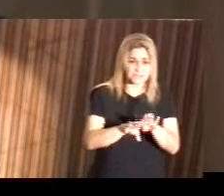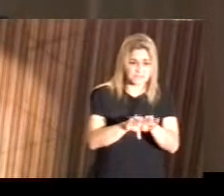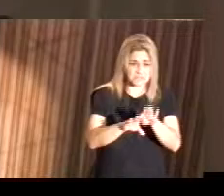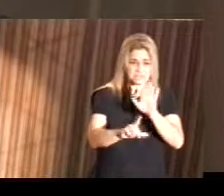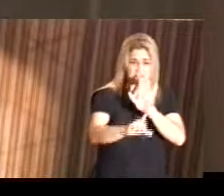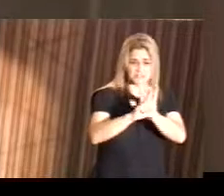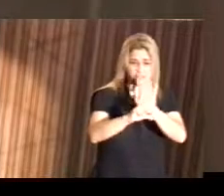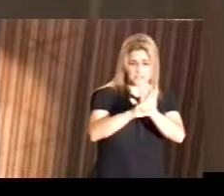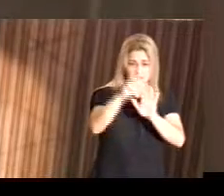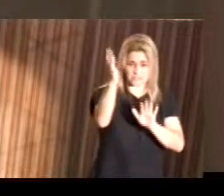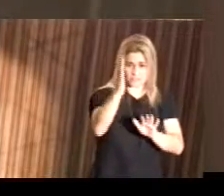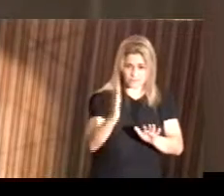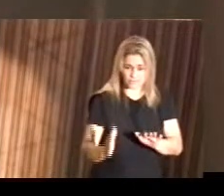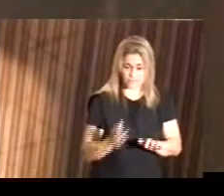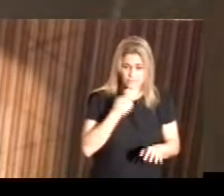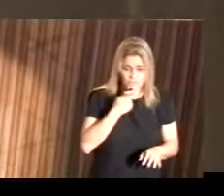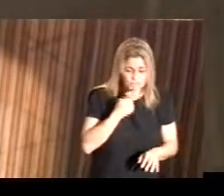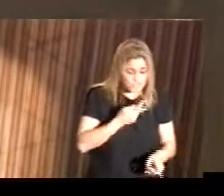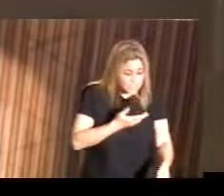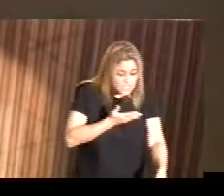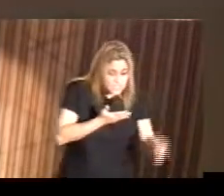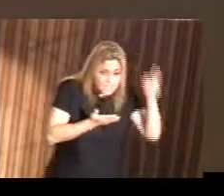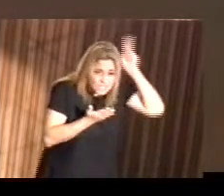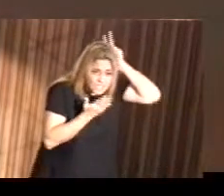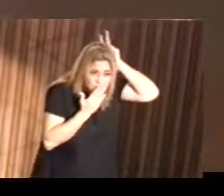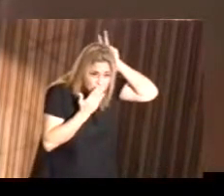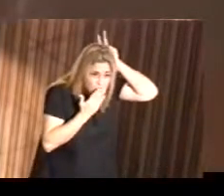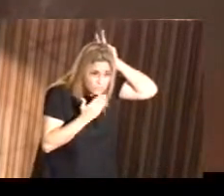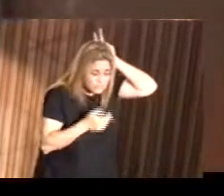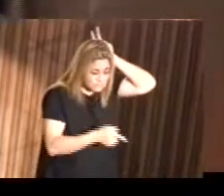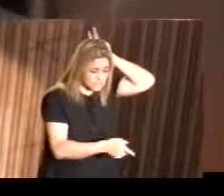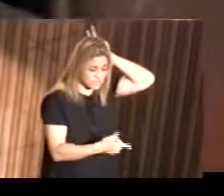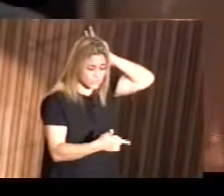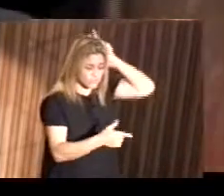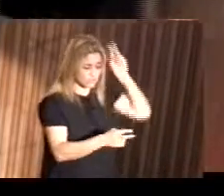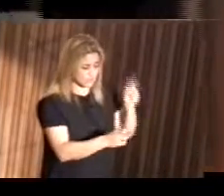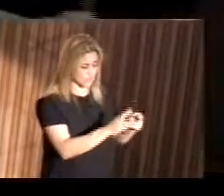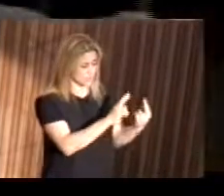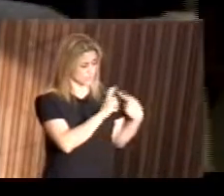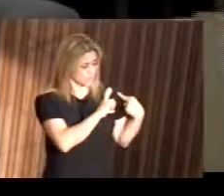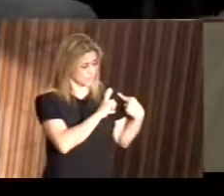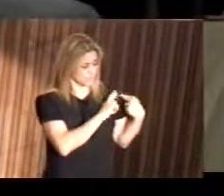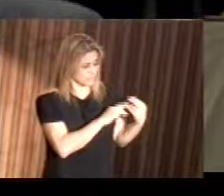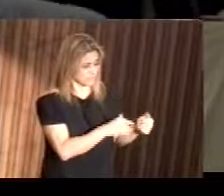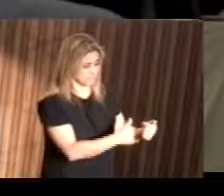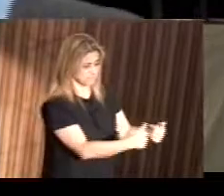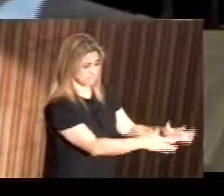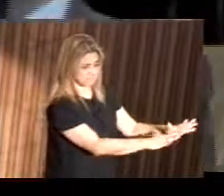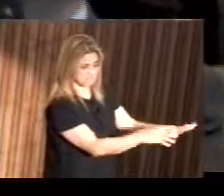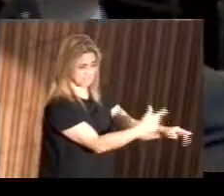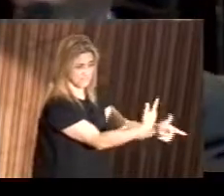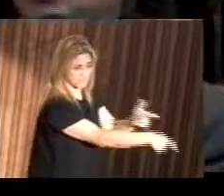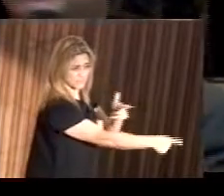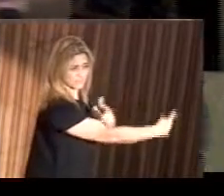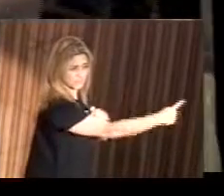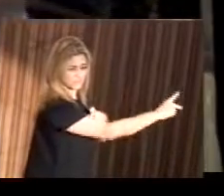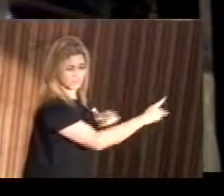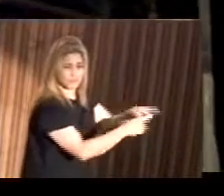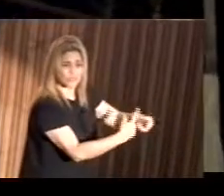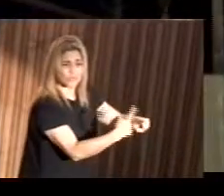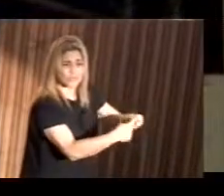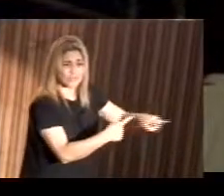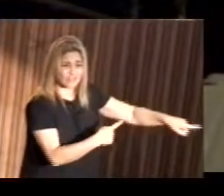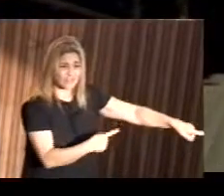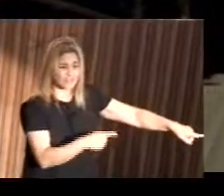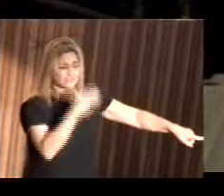diz que esse índio, ele não tem responsabilidade civil sobre nada que ele faz, porque ele é um tutelado